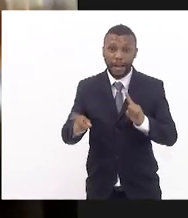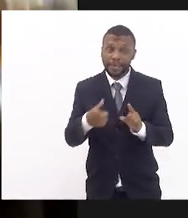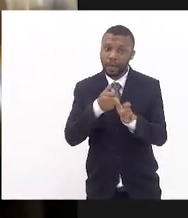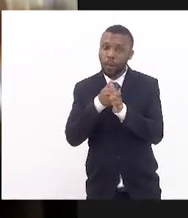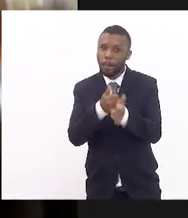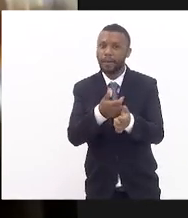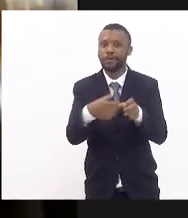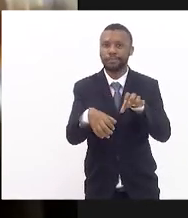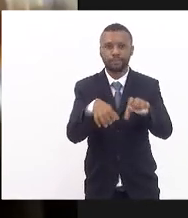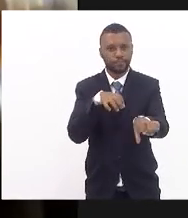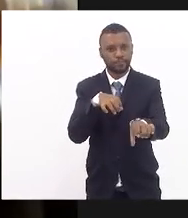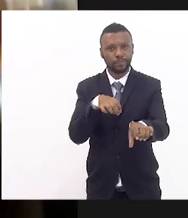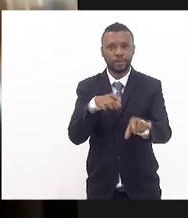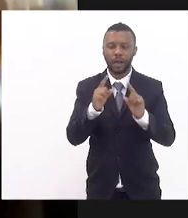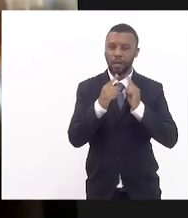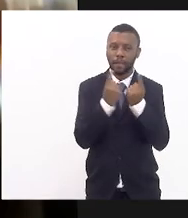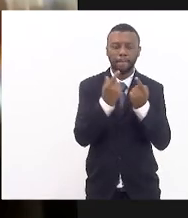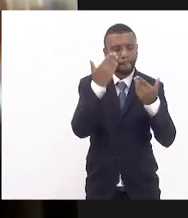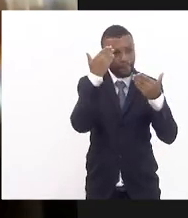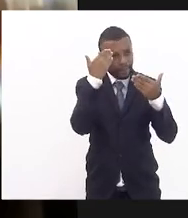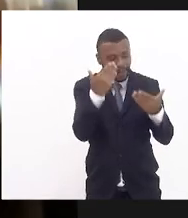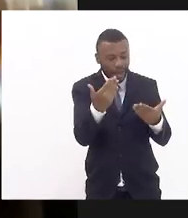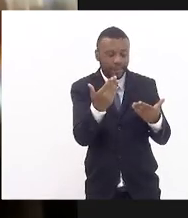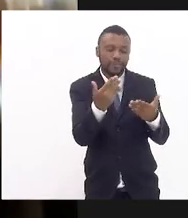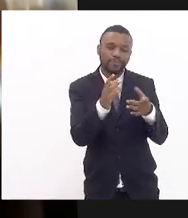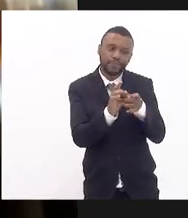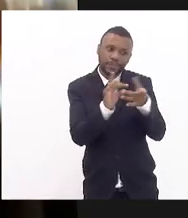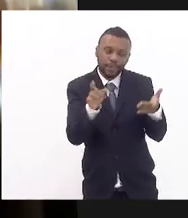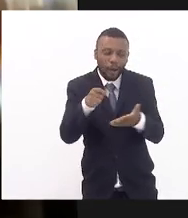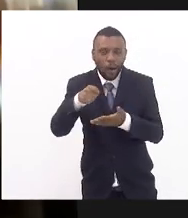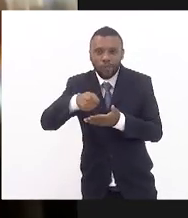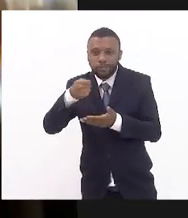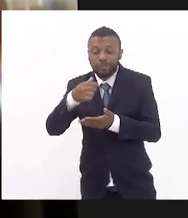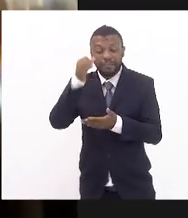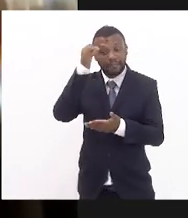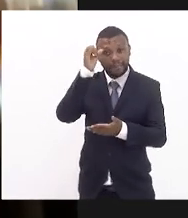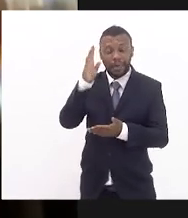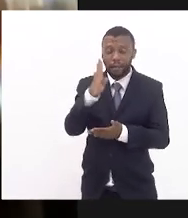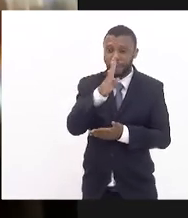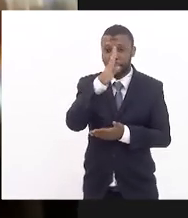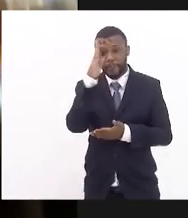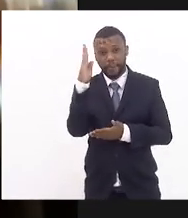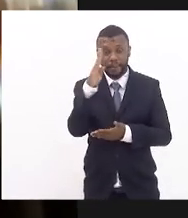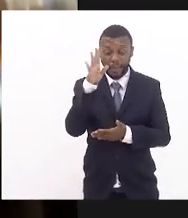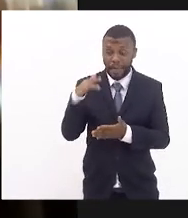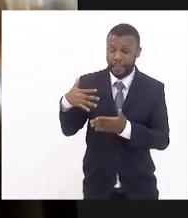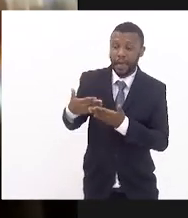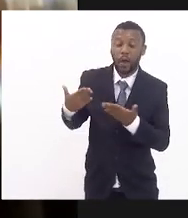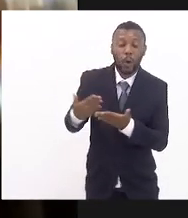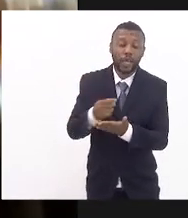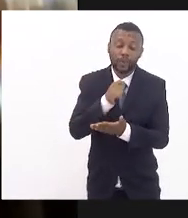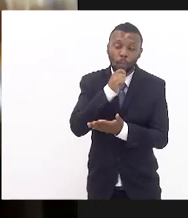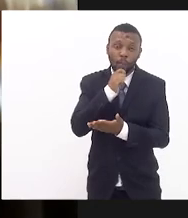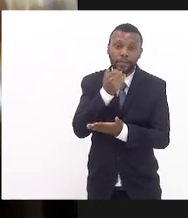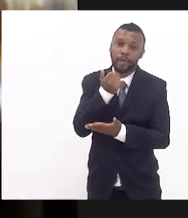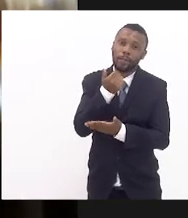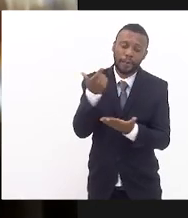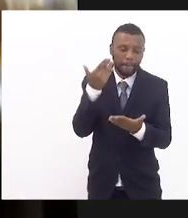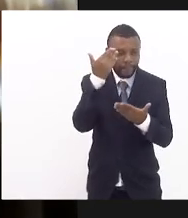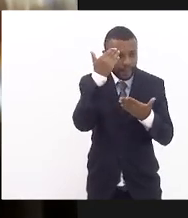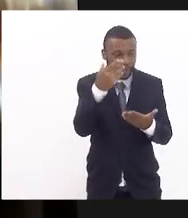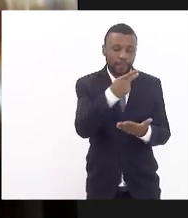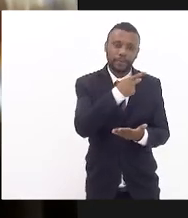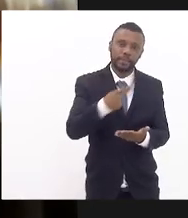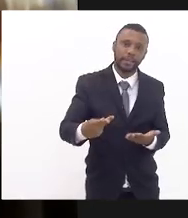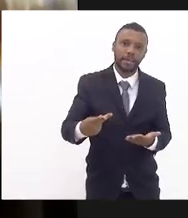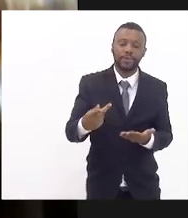Presidente, obrigado por me permitir engolir alguma coisinha para não passar mal, porque eu estava sem almoço até agora. Obrigada, presidente, obrigada aos